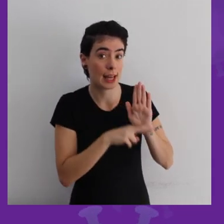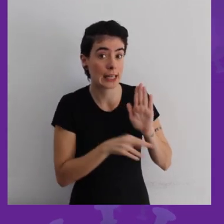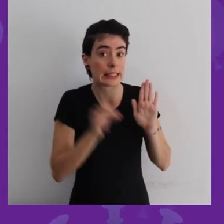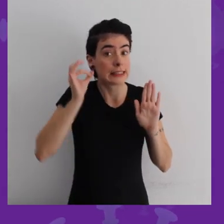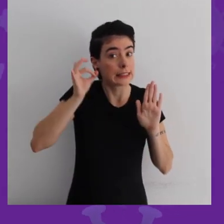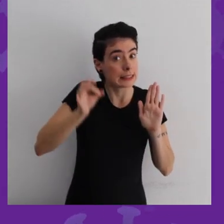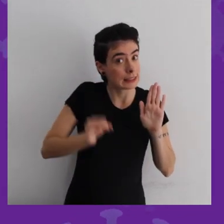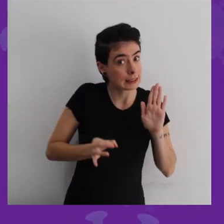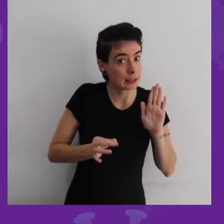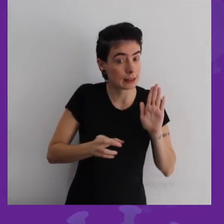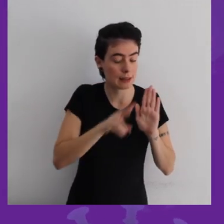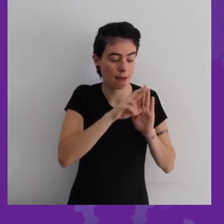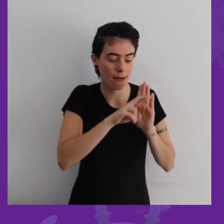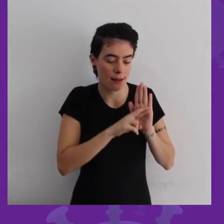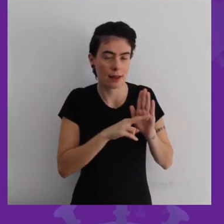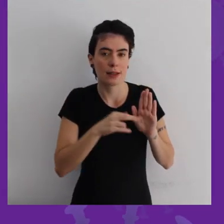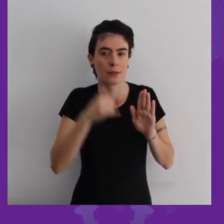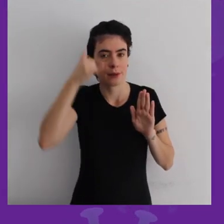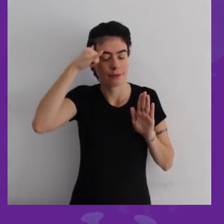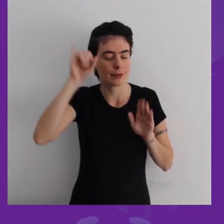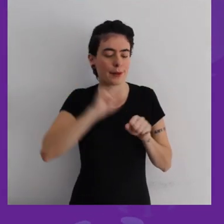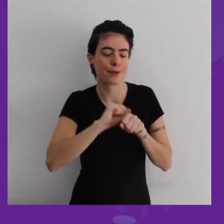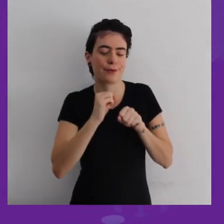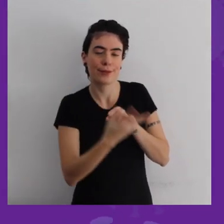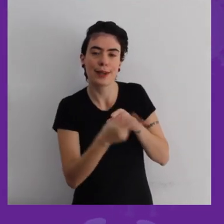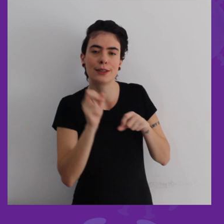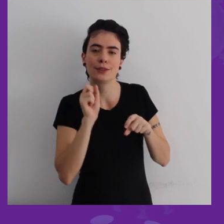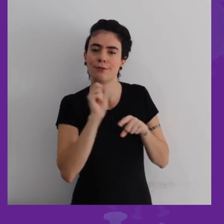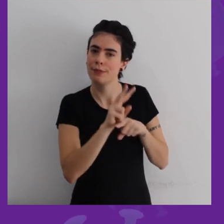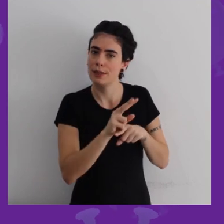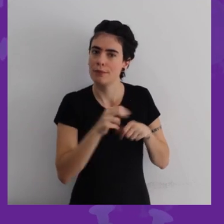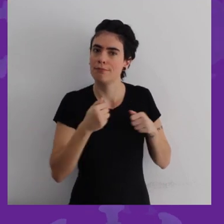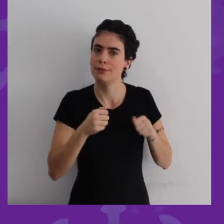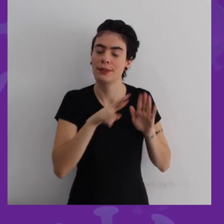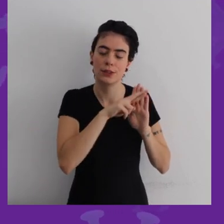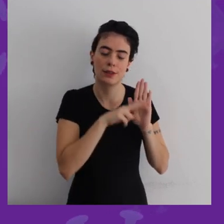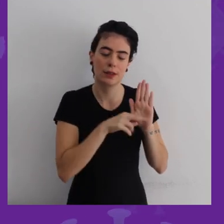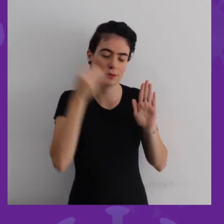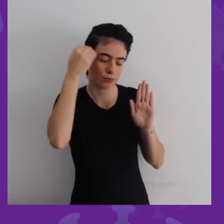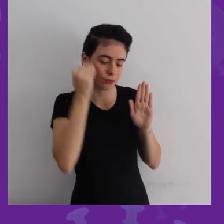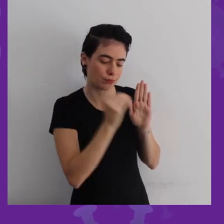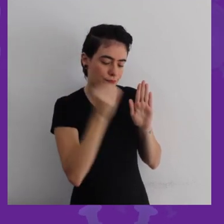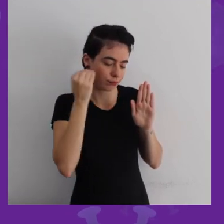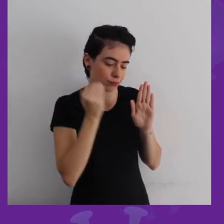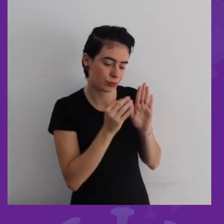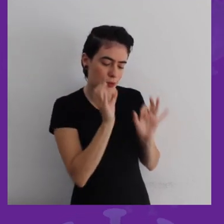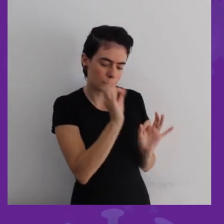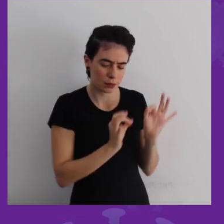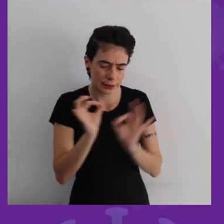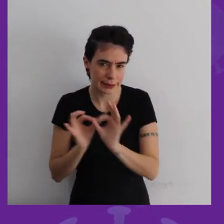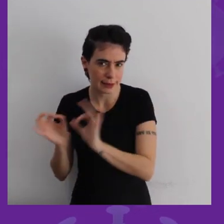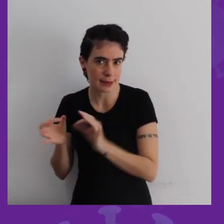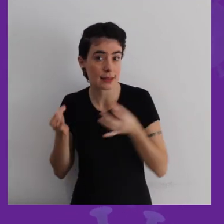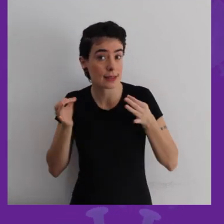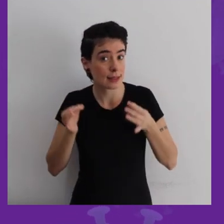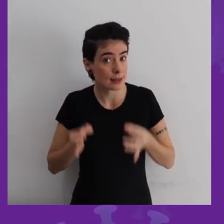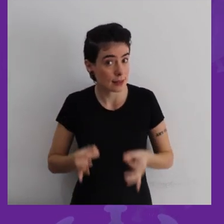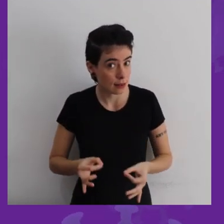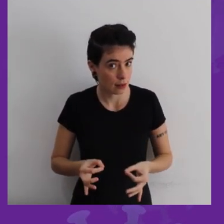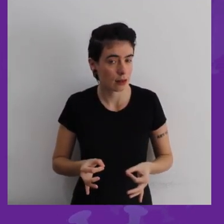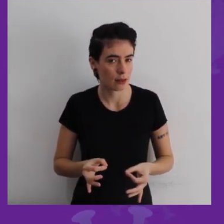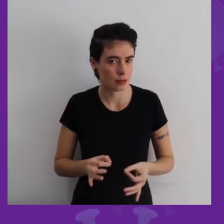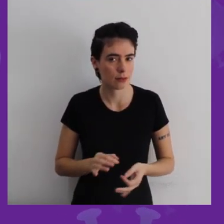forneceu o produto tem que adotar todas as medidas de segurança contra transmissão de doença viral de convite